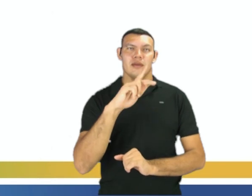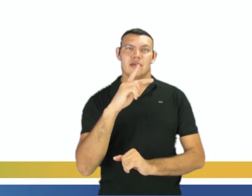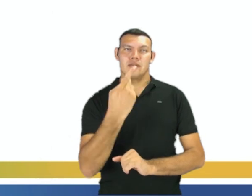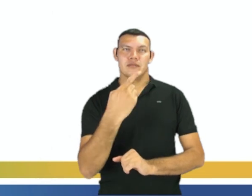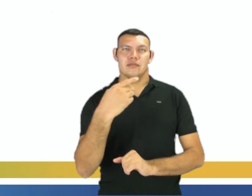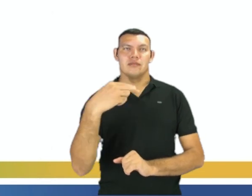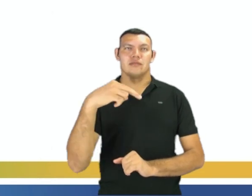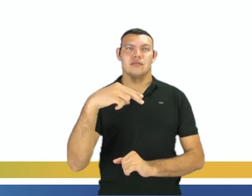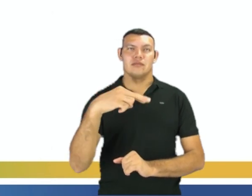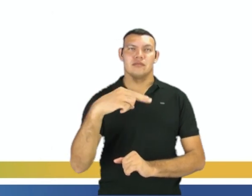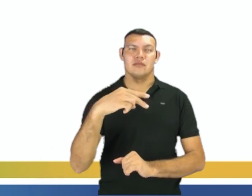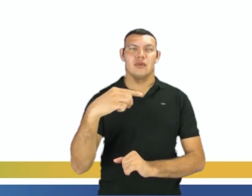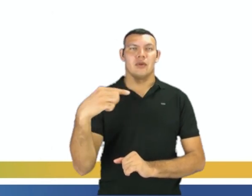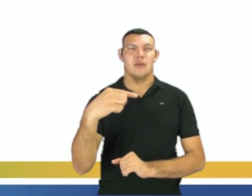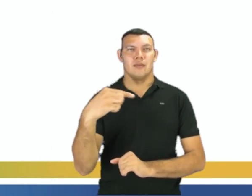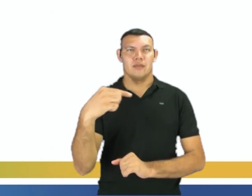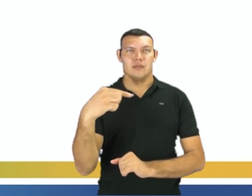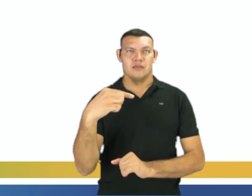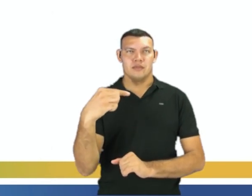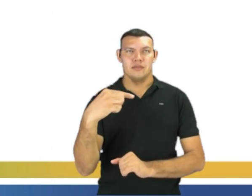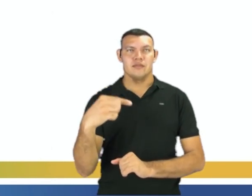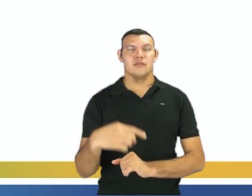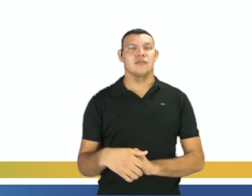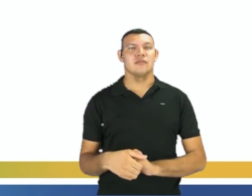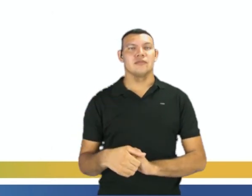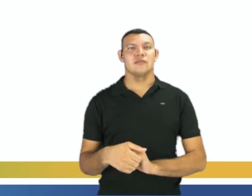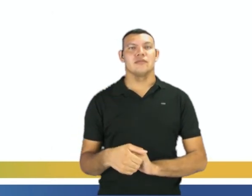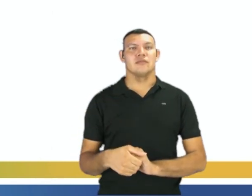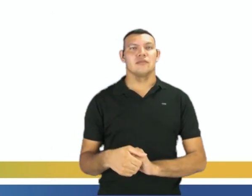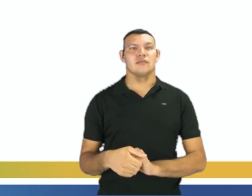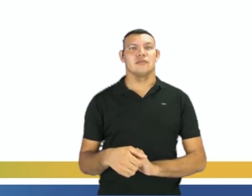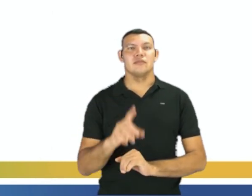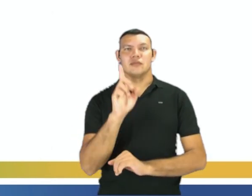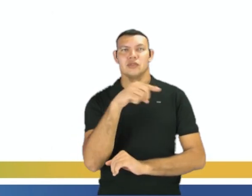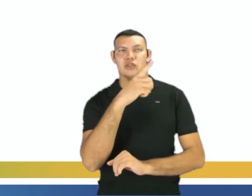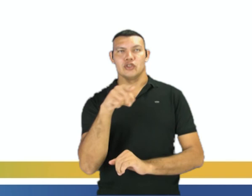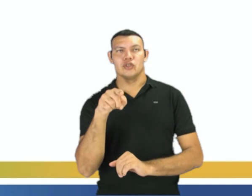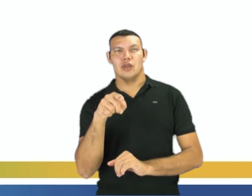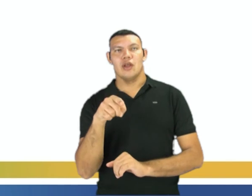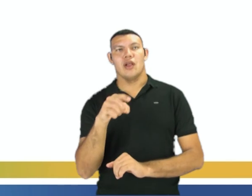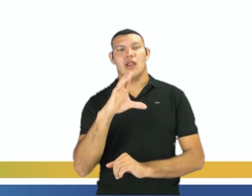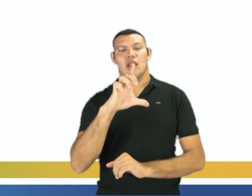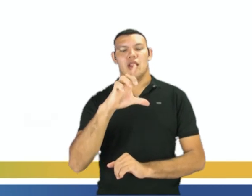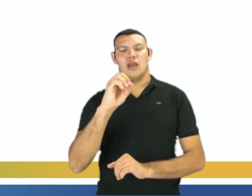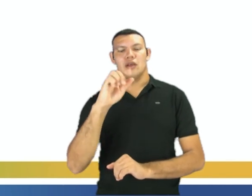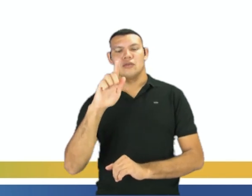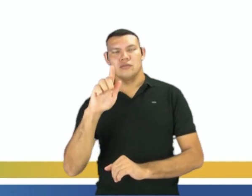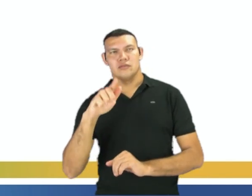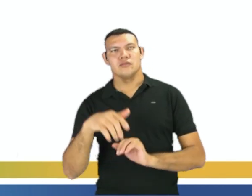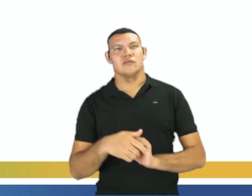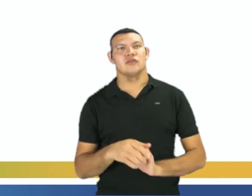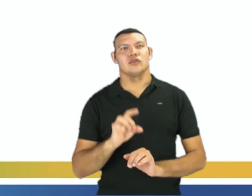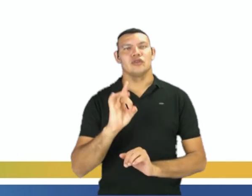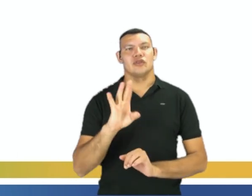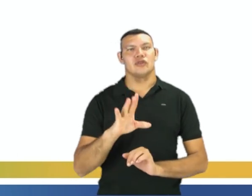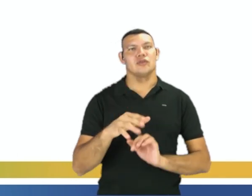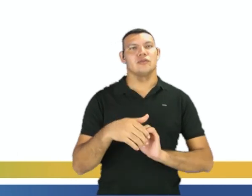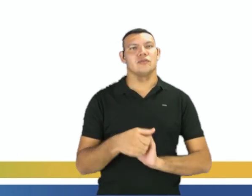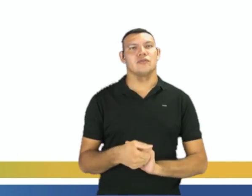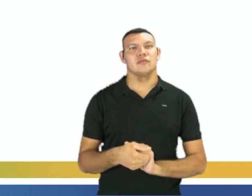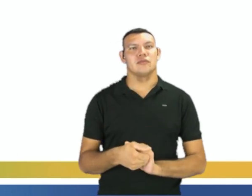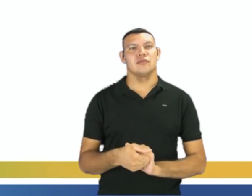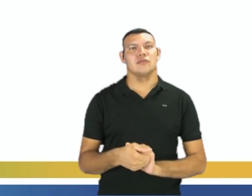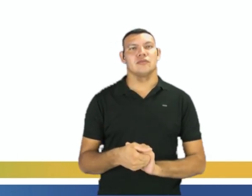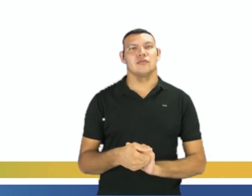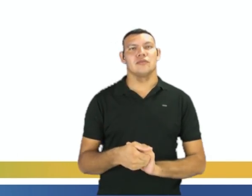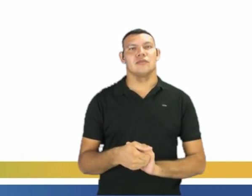igual menos, a gente cortou log com a potência 10, ficou somente o expoente. Então, ficou